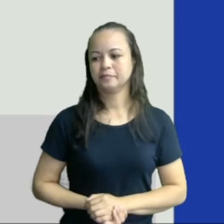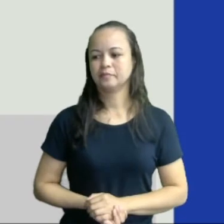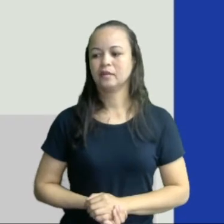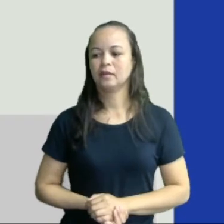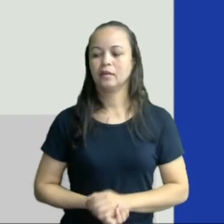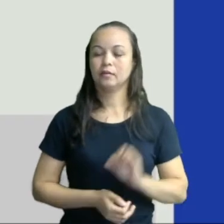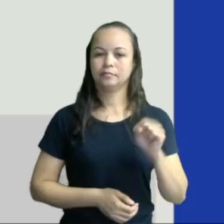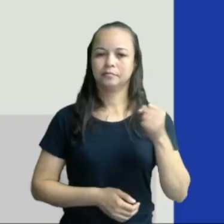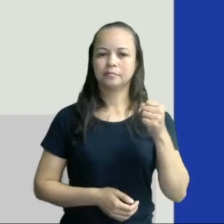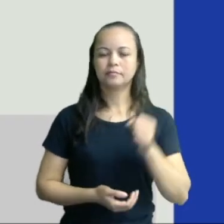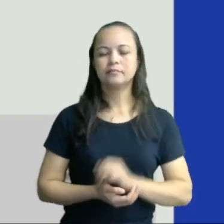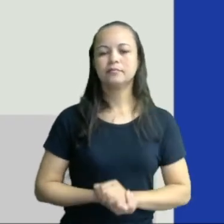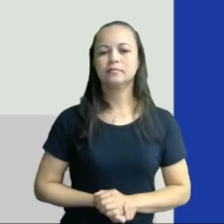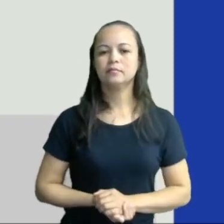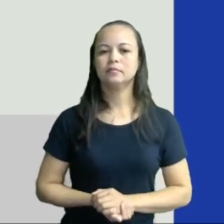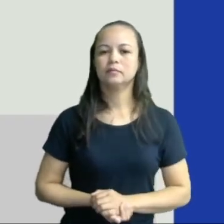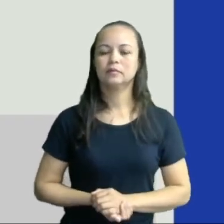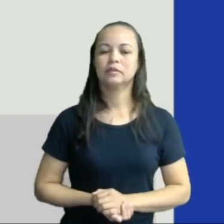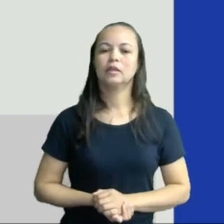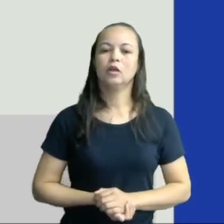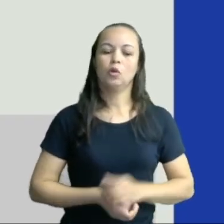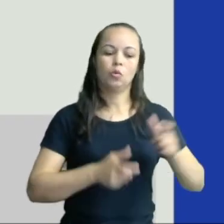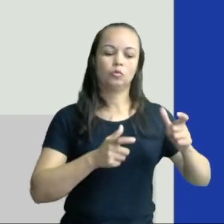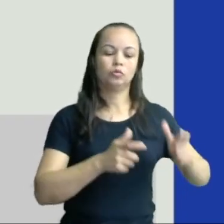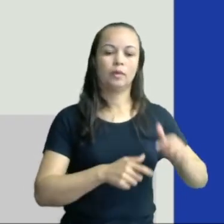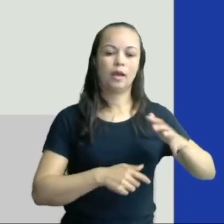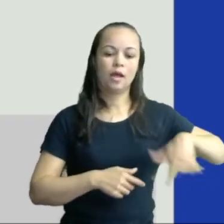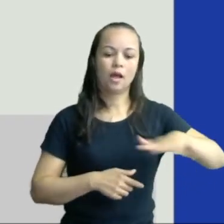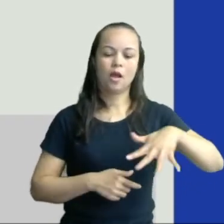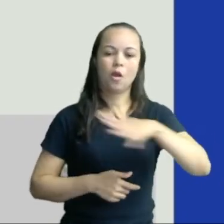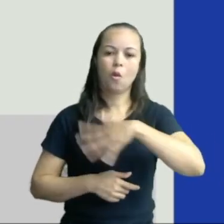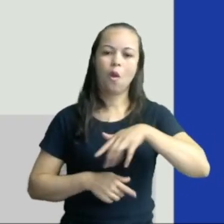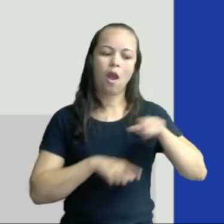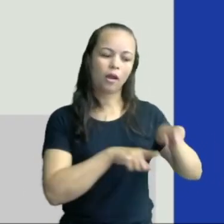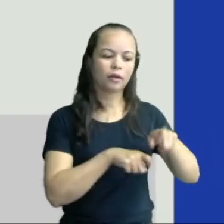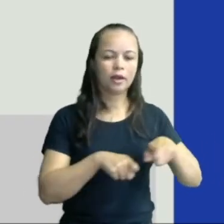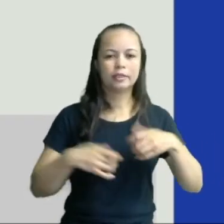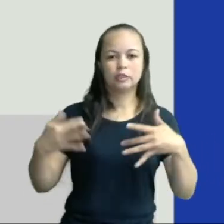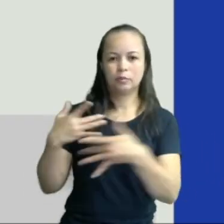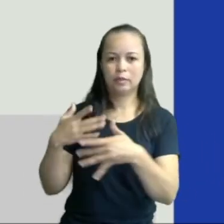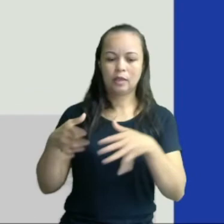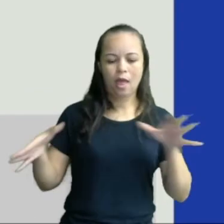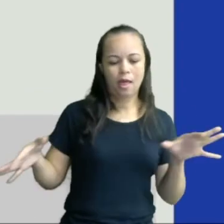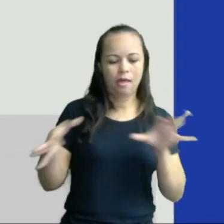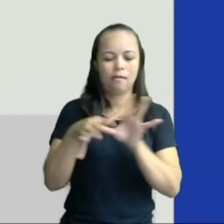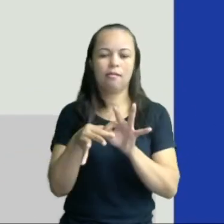Oitava questão. Espaços rurais e urbanos estão